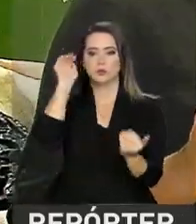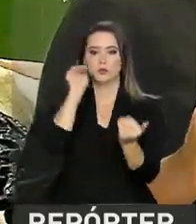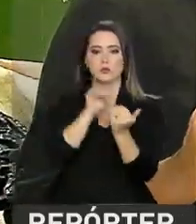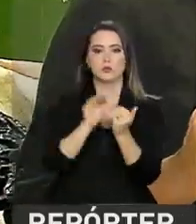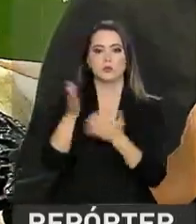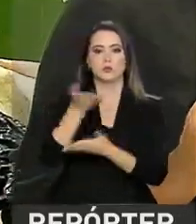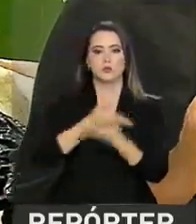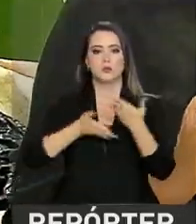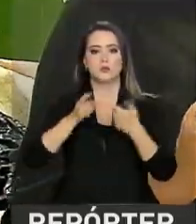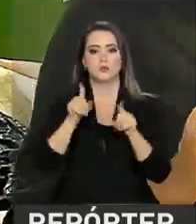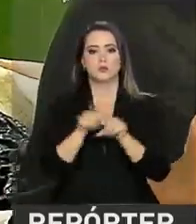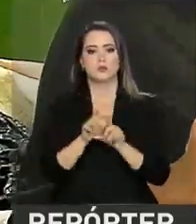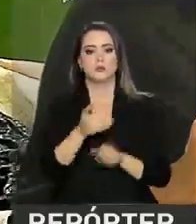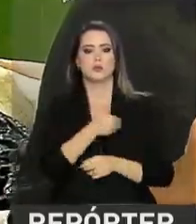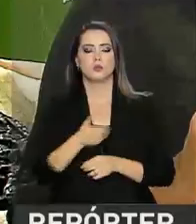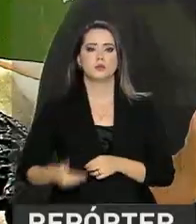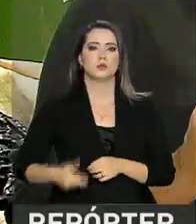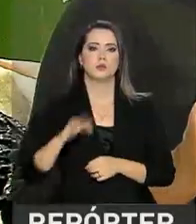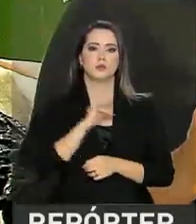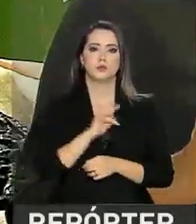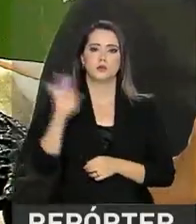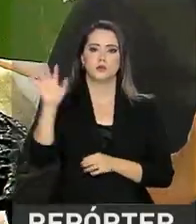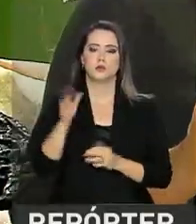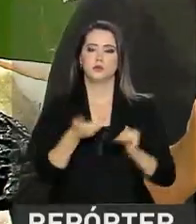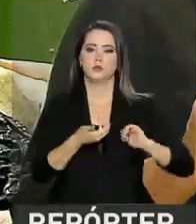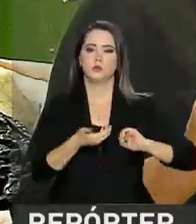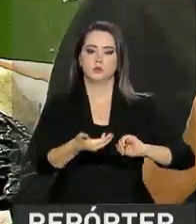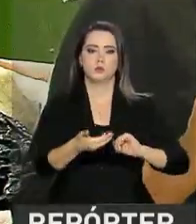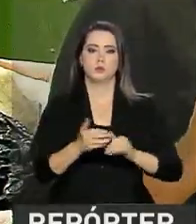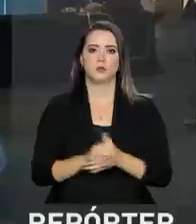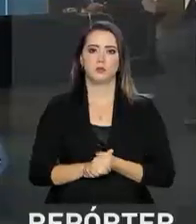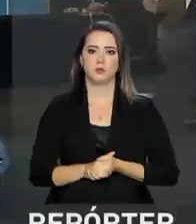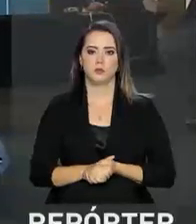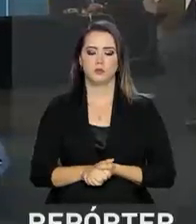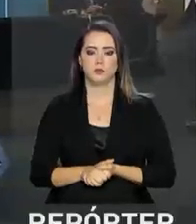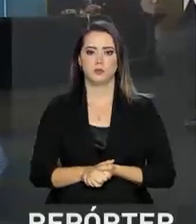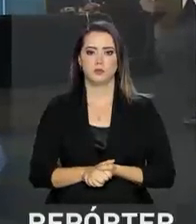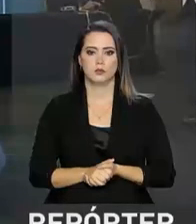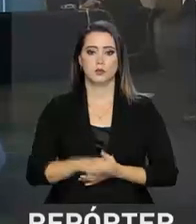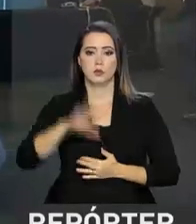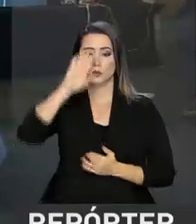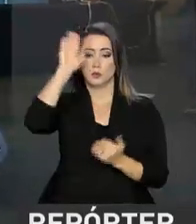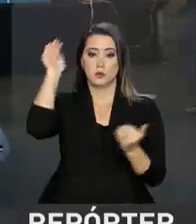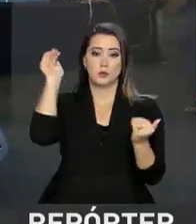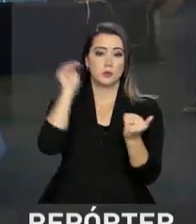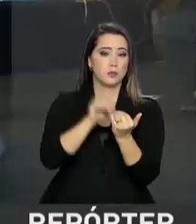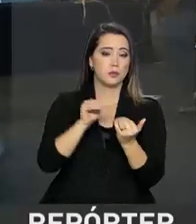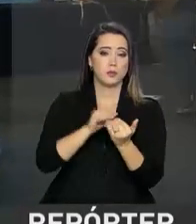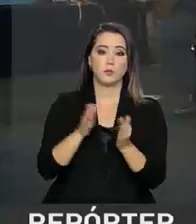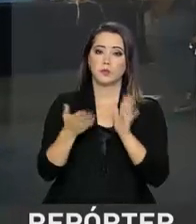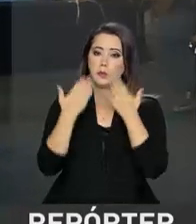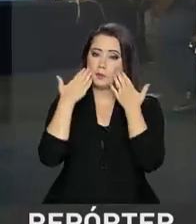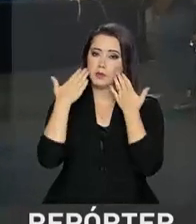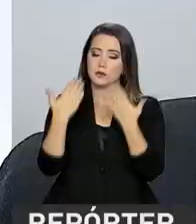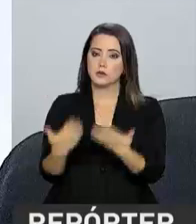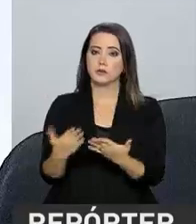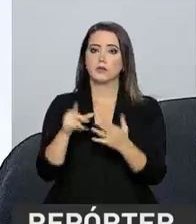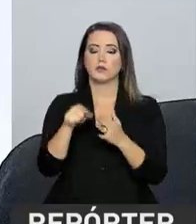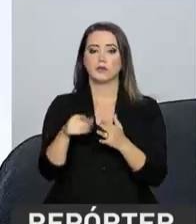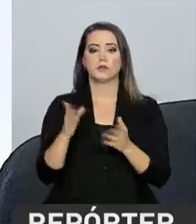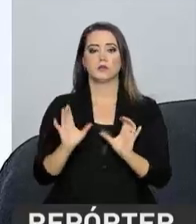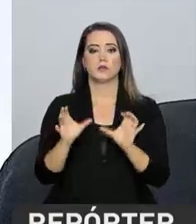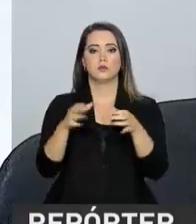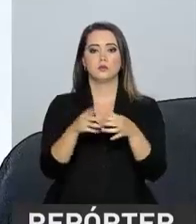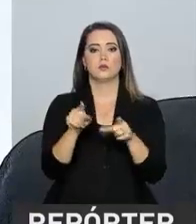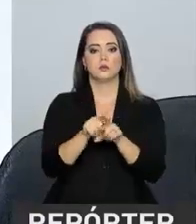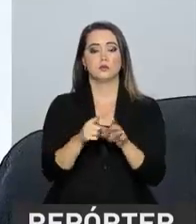envolve, por exemplo, o governo federal e o Congresso Nacional. Essas prioridades foram apresentadas em um evento que contou com a participação